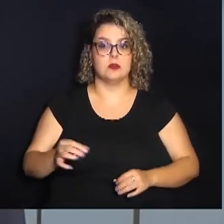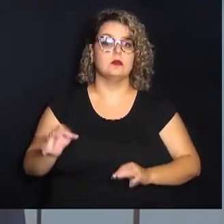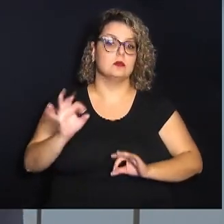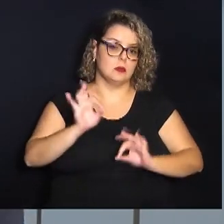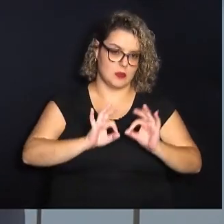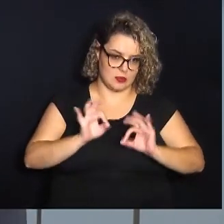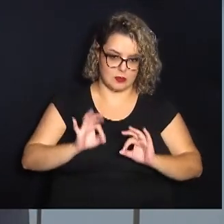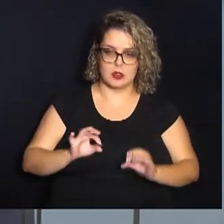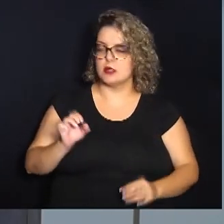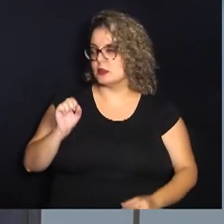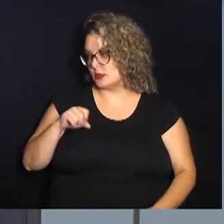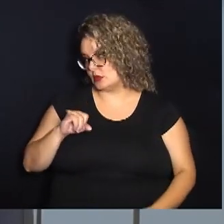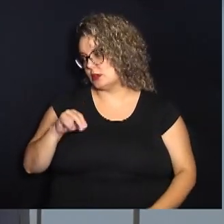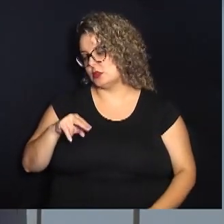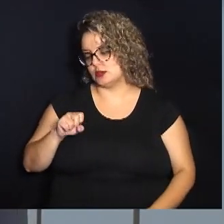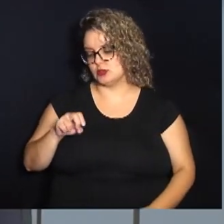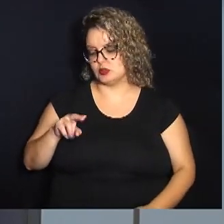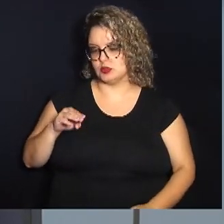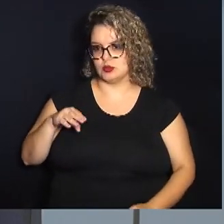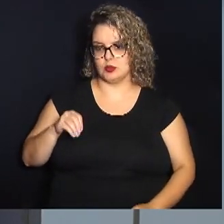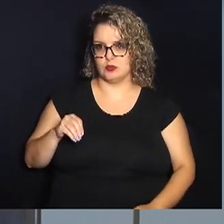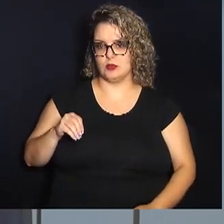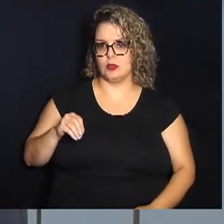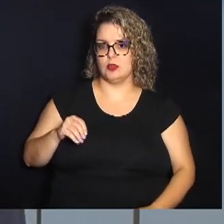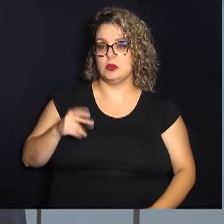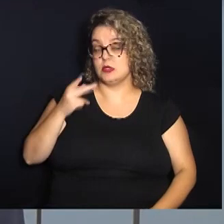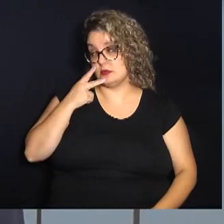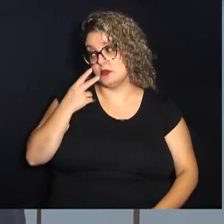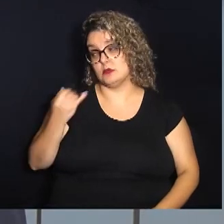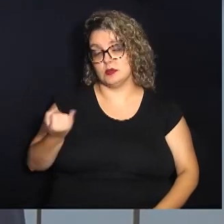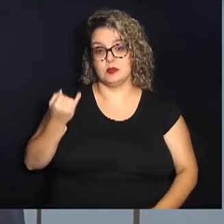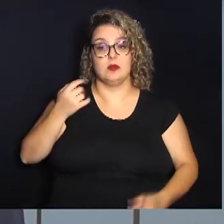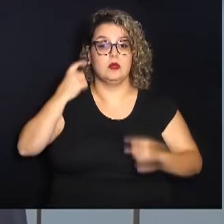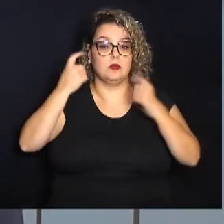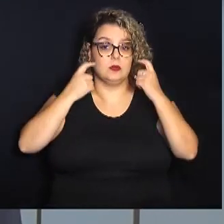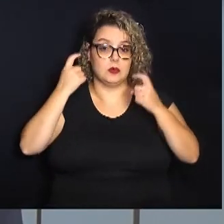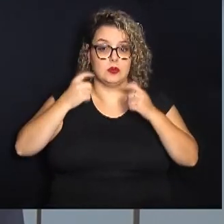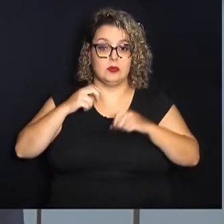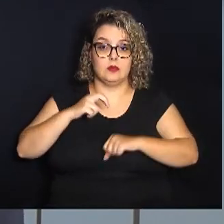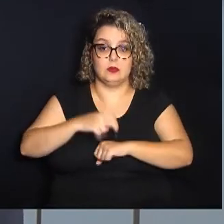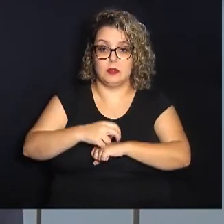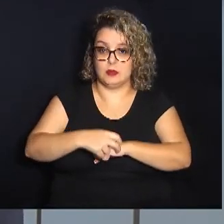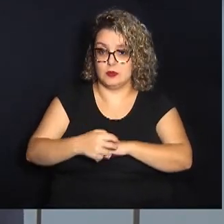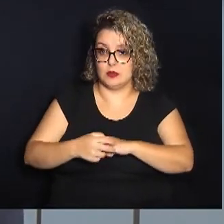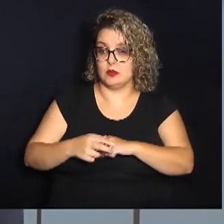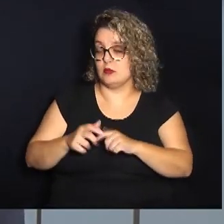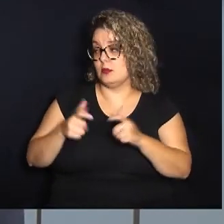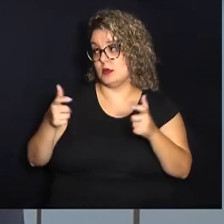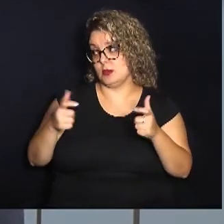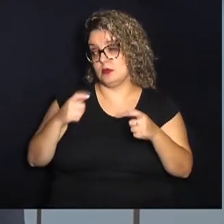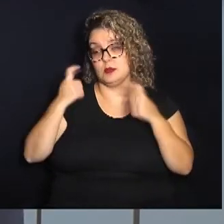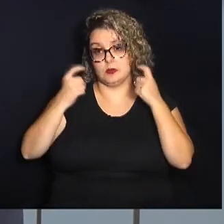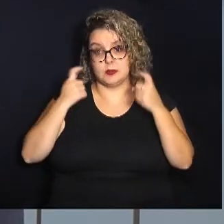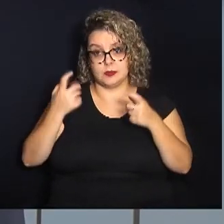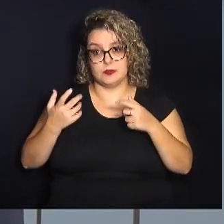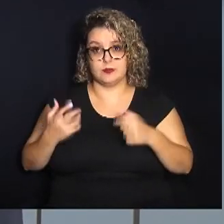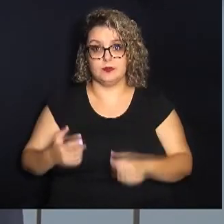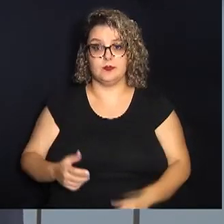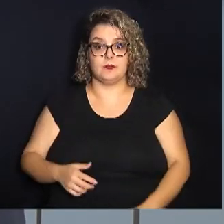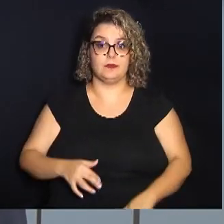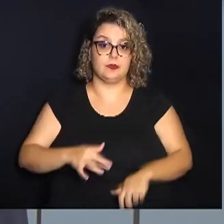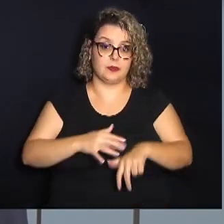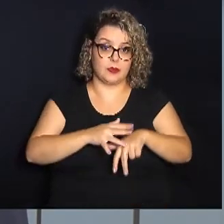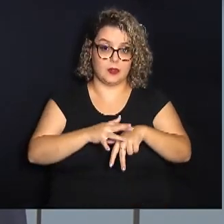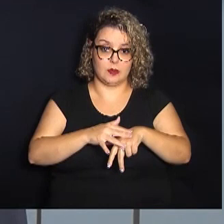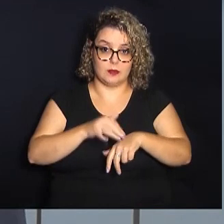com insumos. Você falou um ponto essencial, né? A preocupação com a dengue, a maior preocupação é que o paciente se hidrate, né?